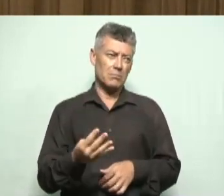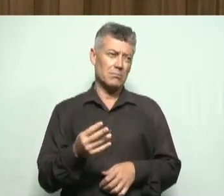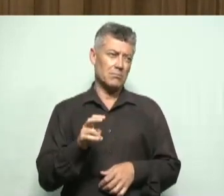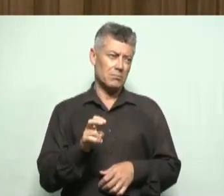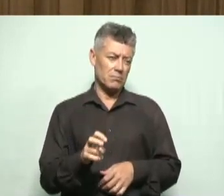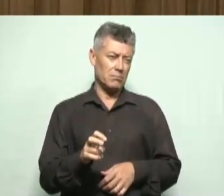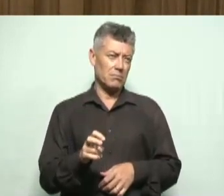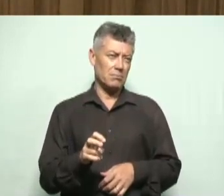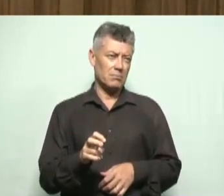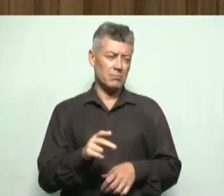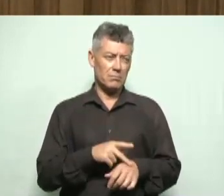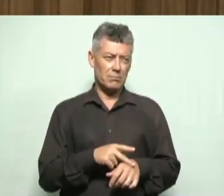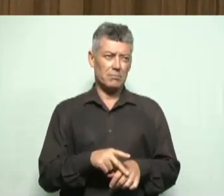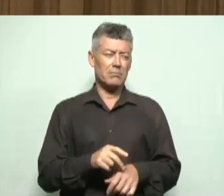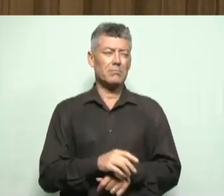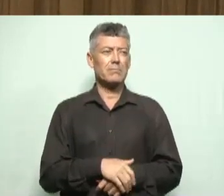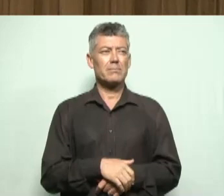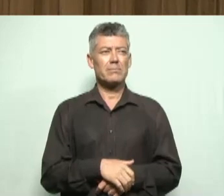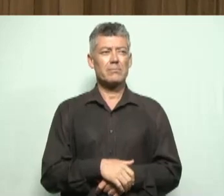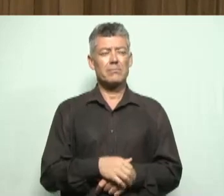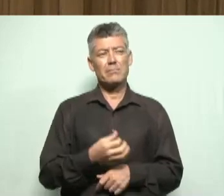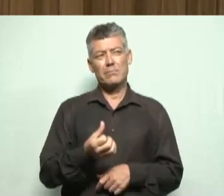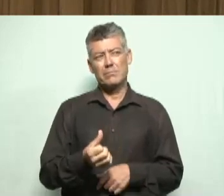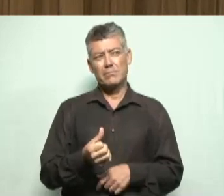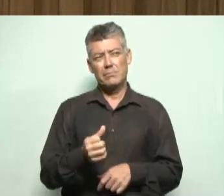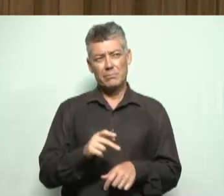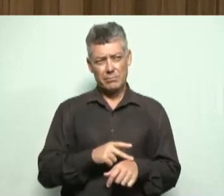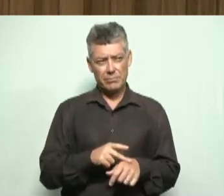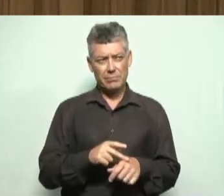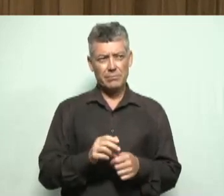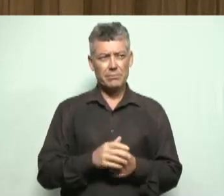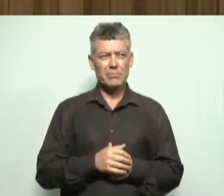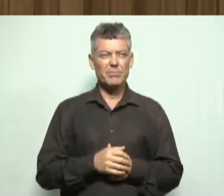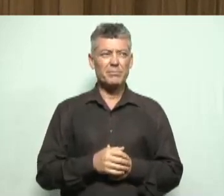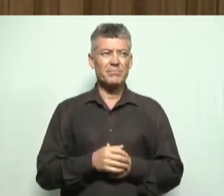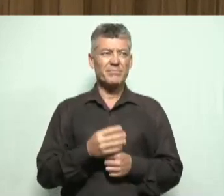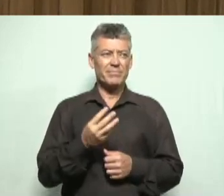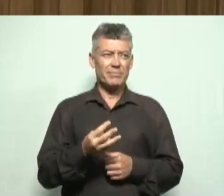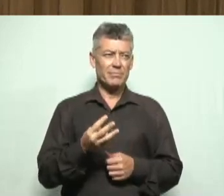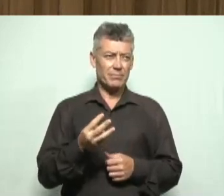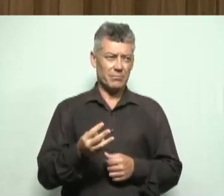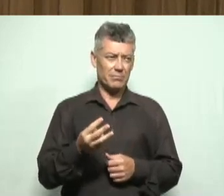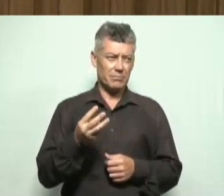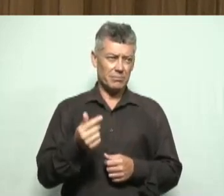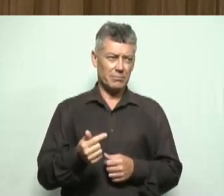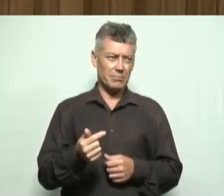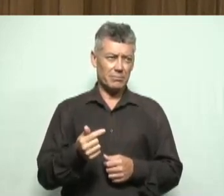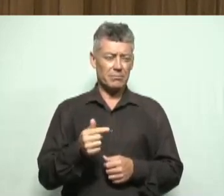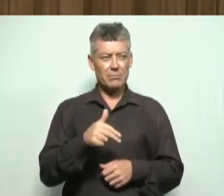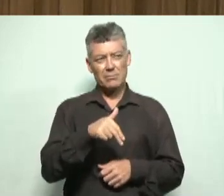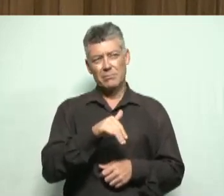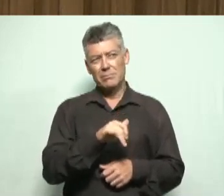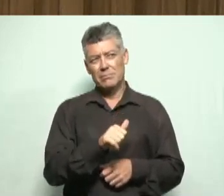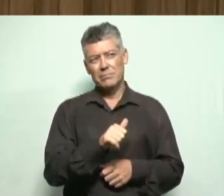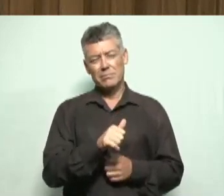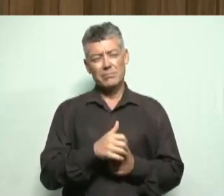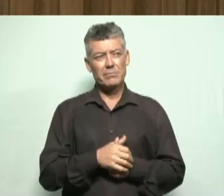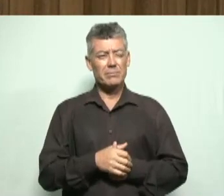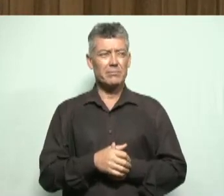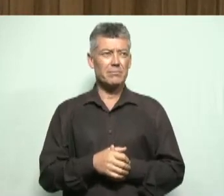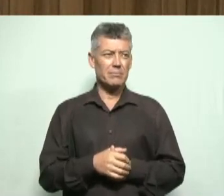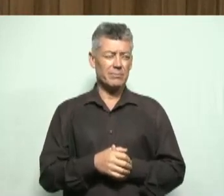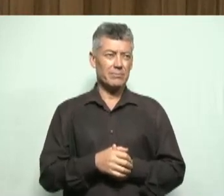Preto Aquino. 336, Preto Aquino. 337, Nina Souza. 338, Nina